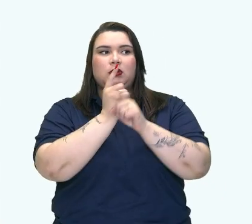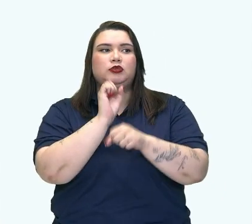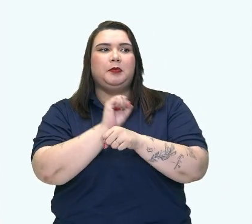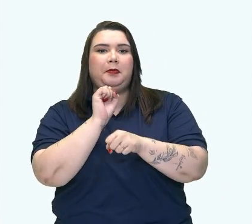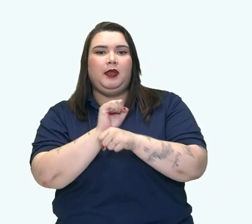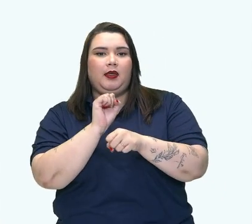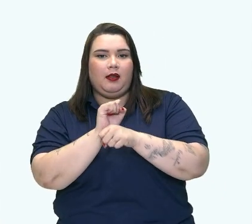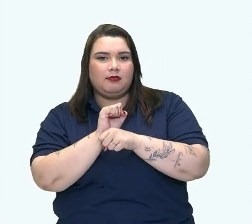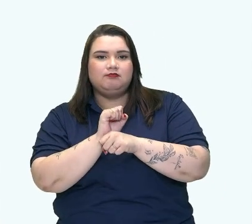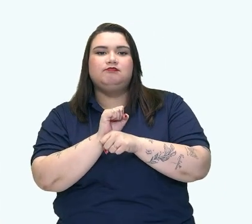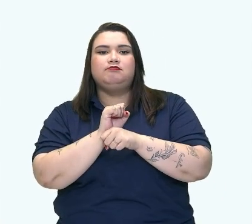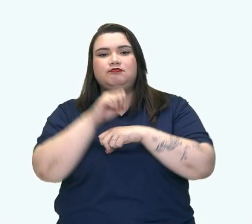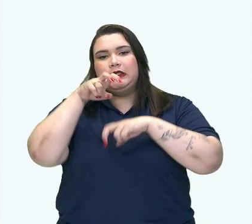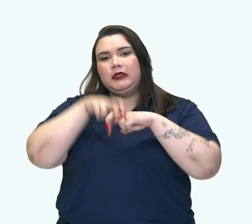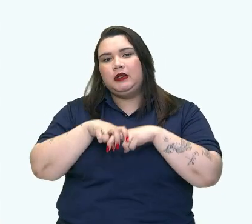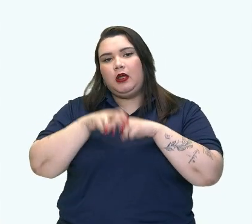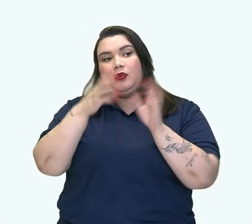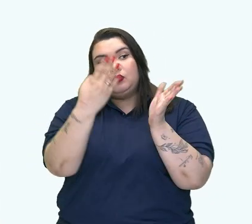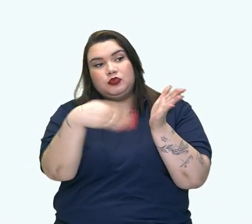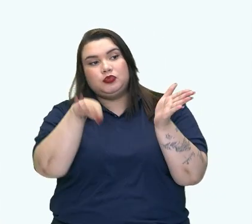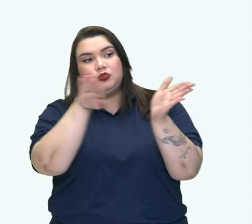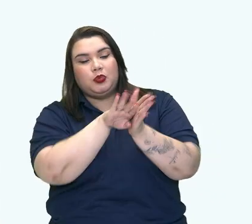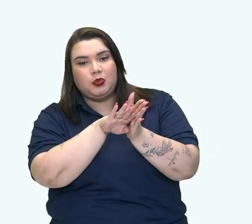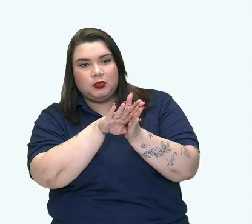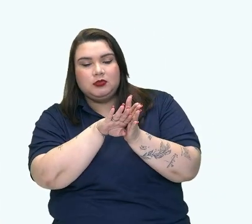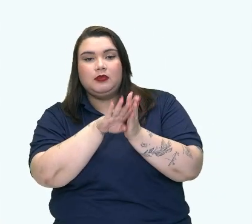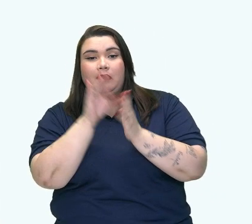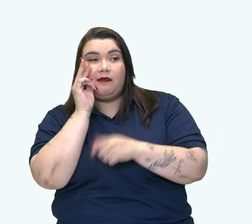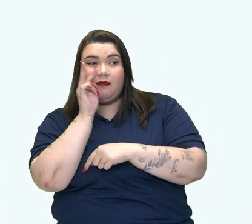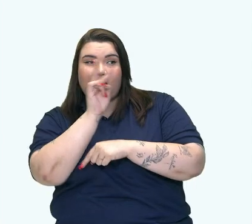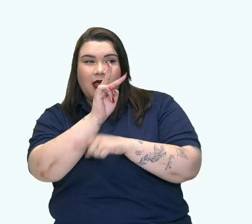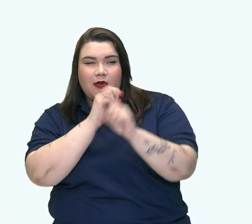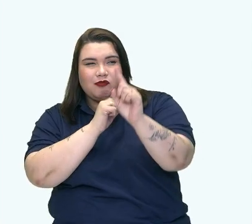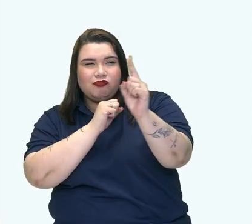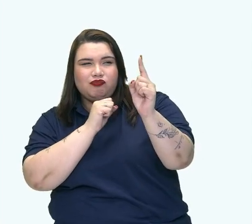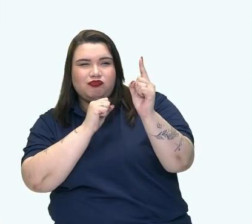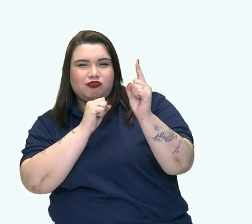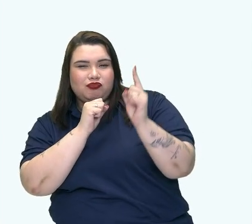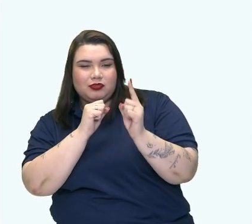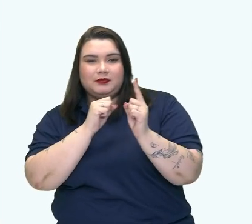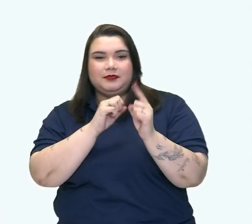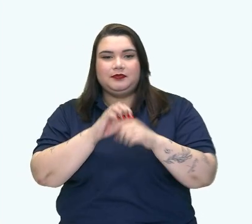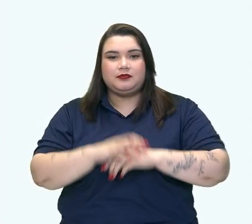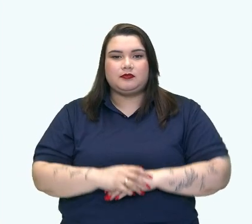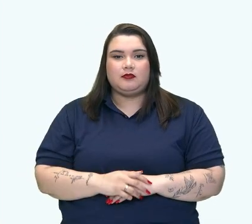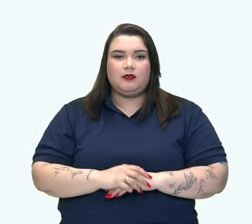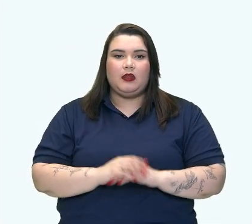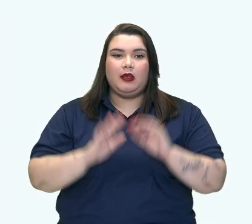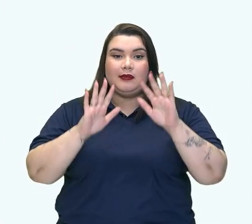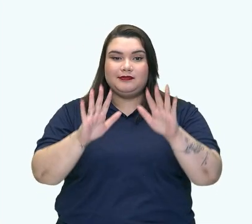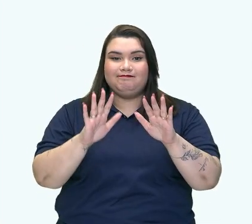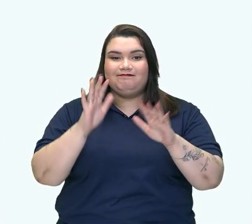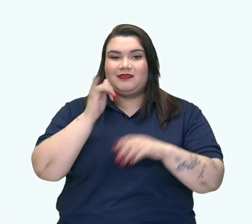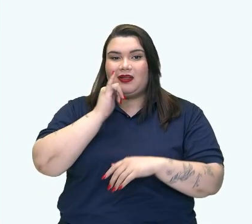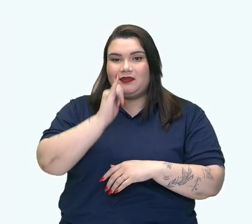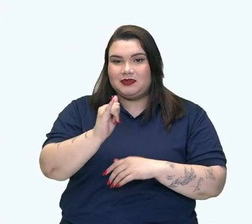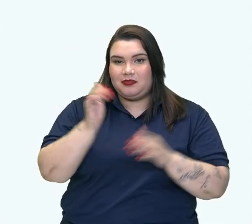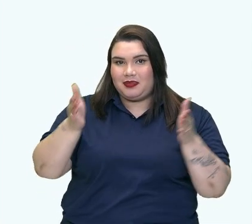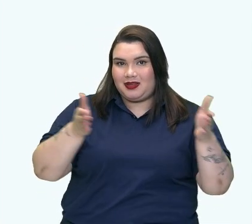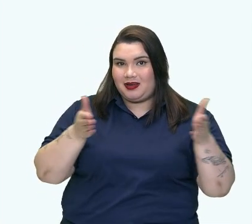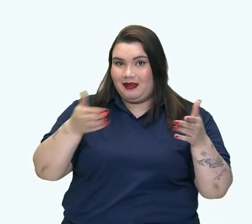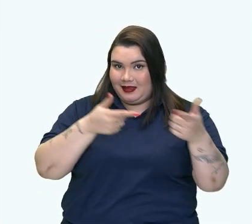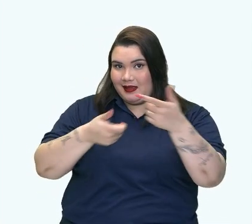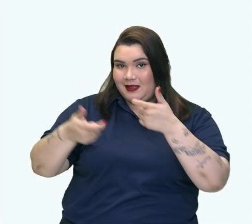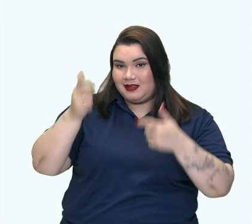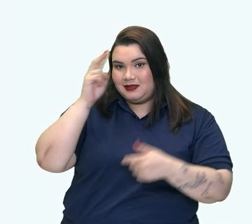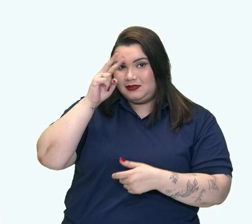e ali ficar sentado até o momento em que seu dono apontava lá longe. Mas eu avisei que o tempo era de